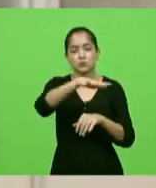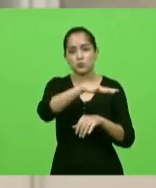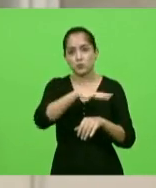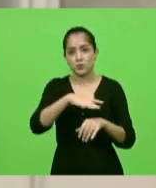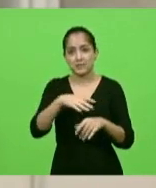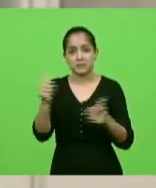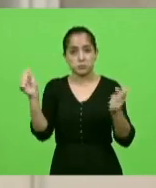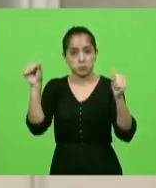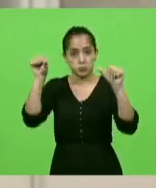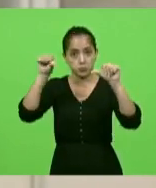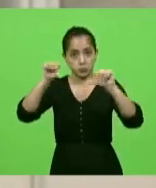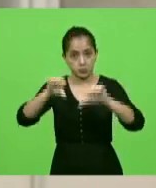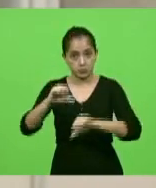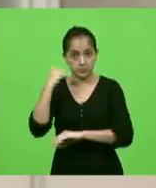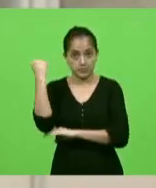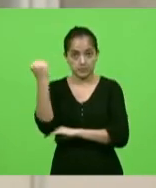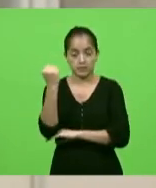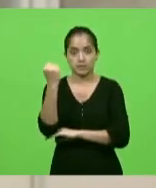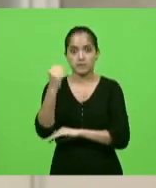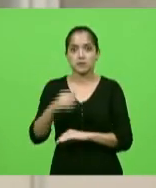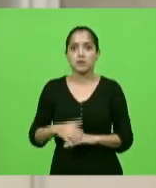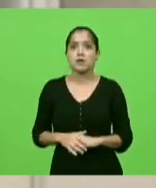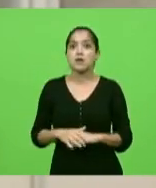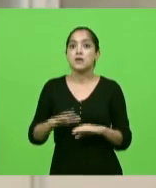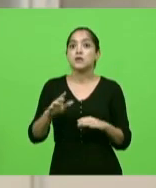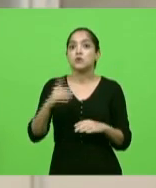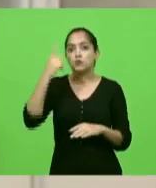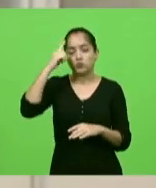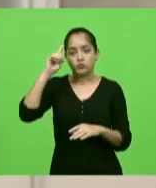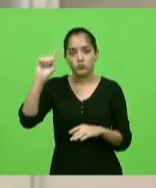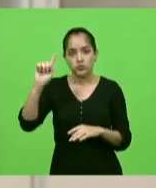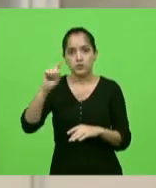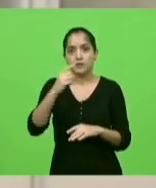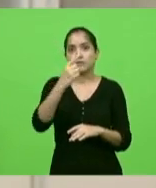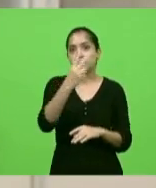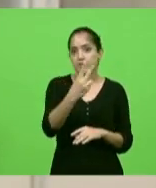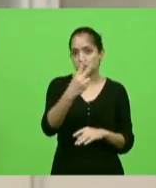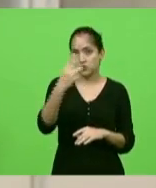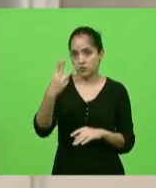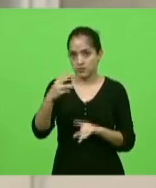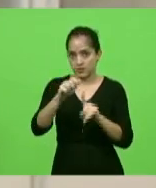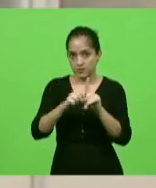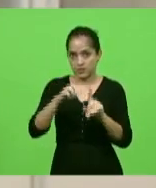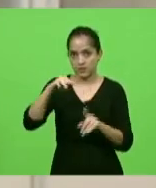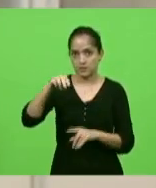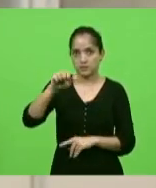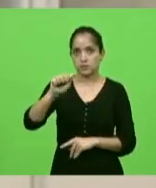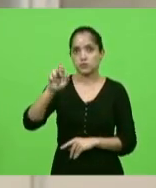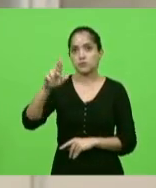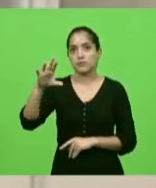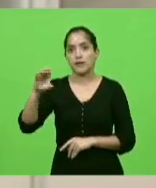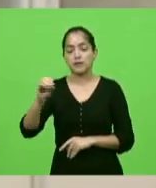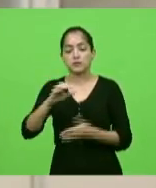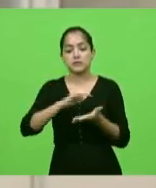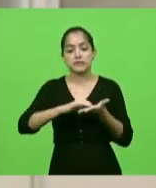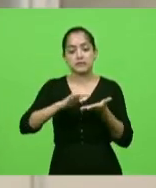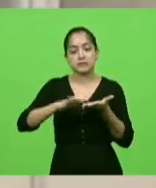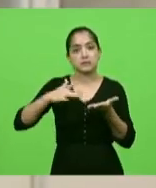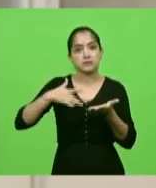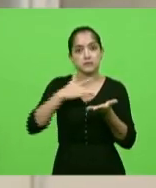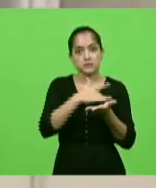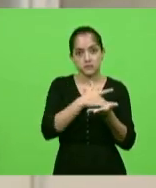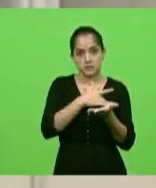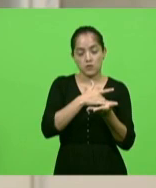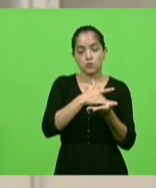Catarinense Bom dia anterior 23 de Março a secretaria de saúde